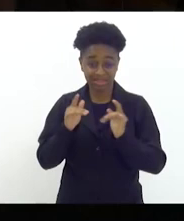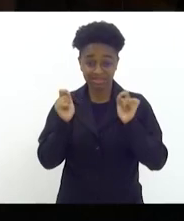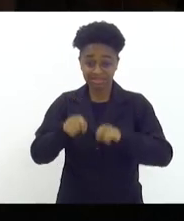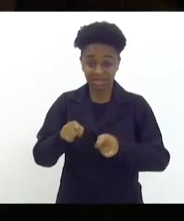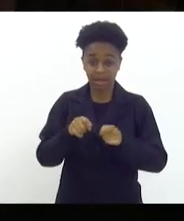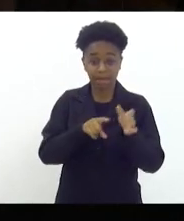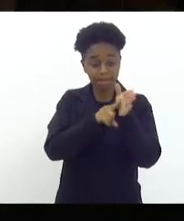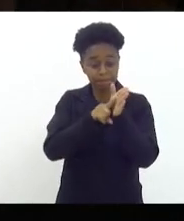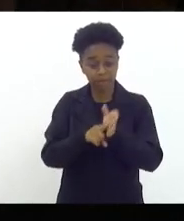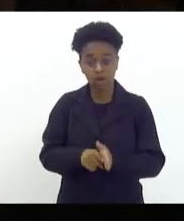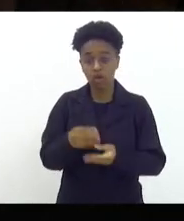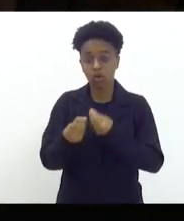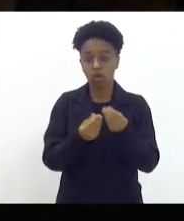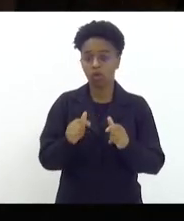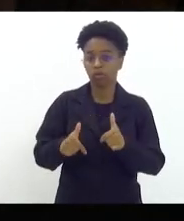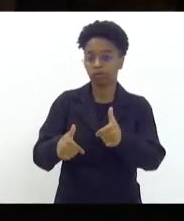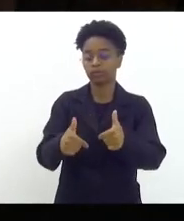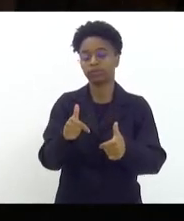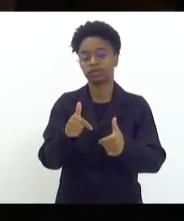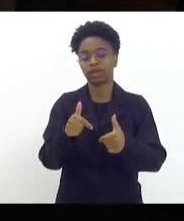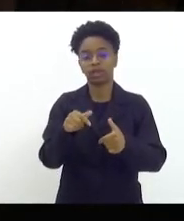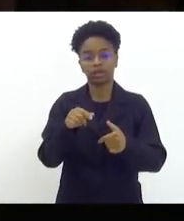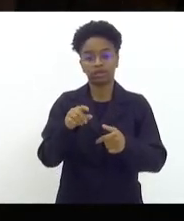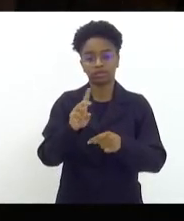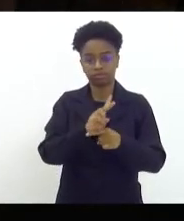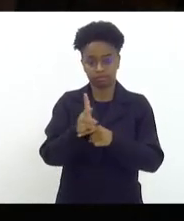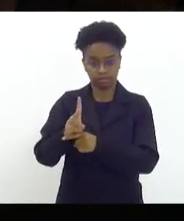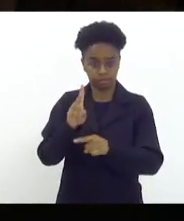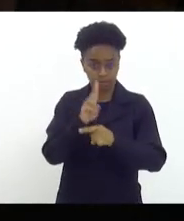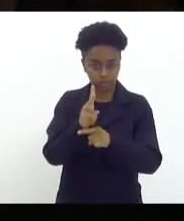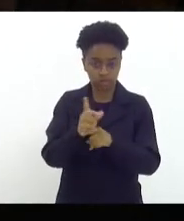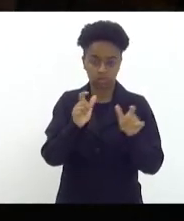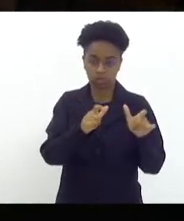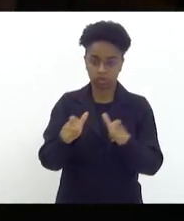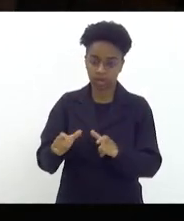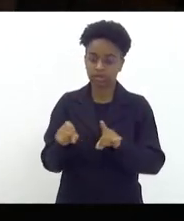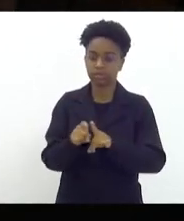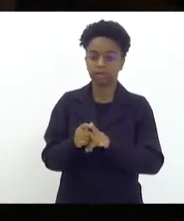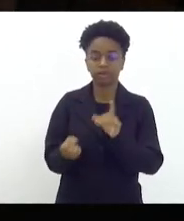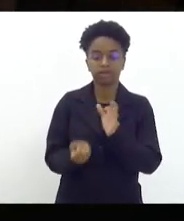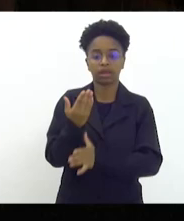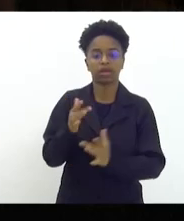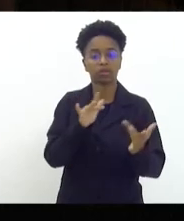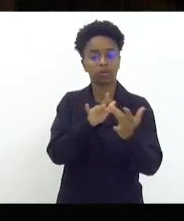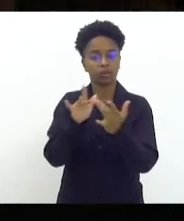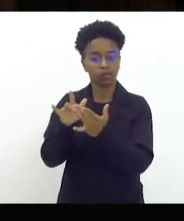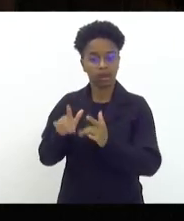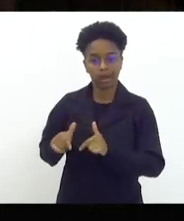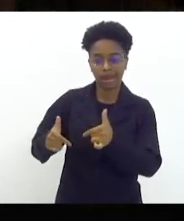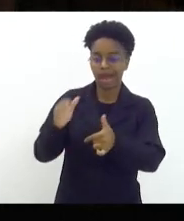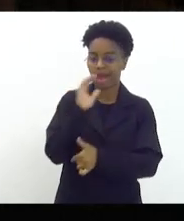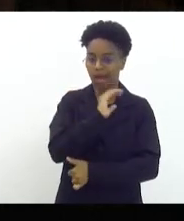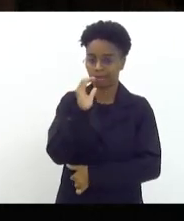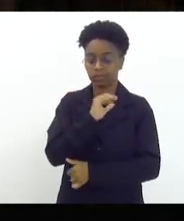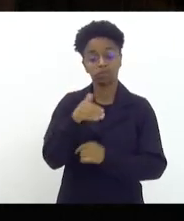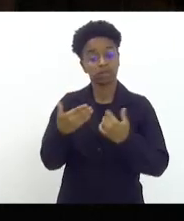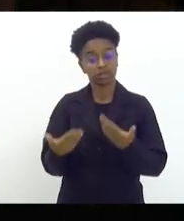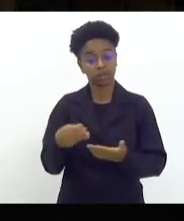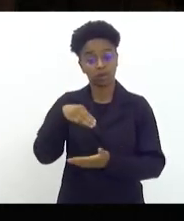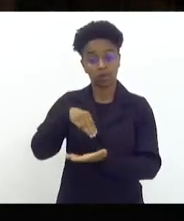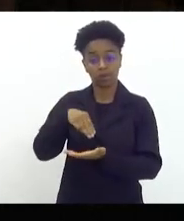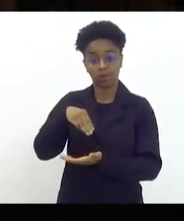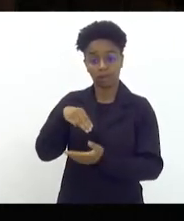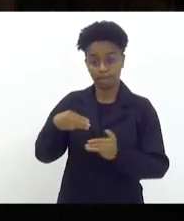mapeamento dos serviços de segurança locais para estabelecer rede de contato ágil então o